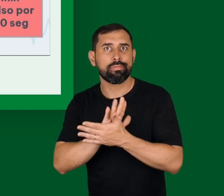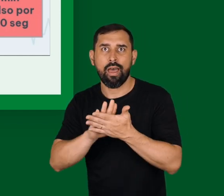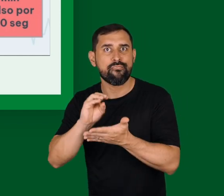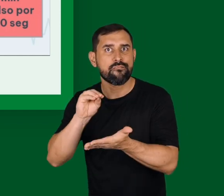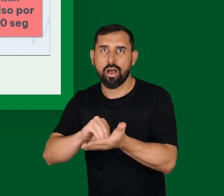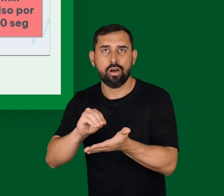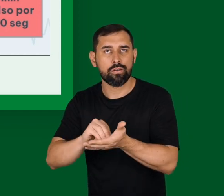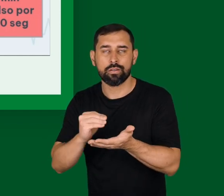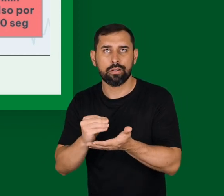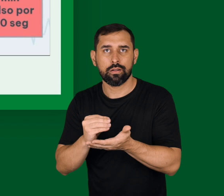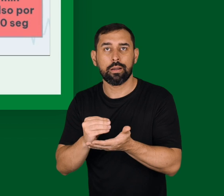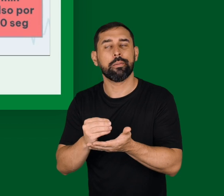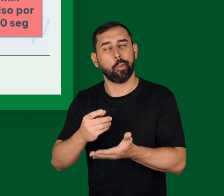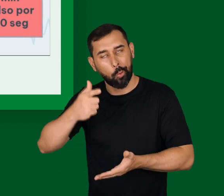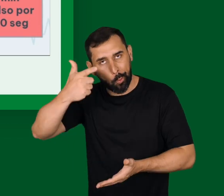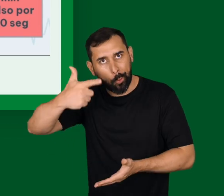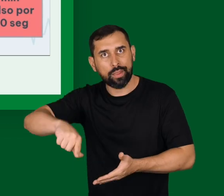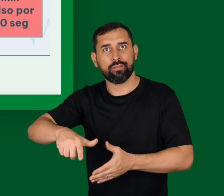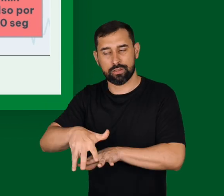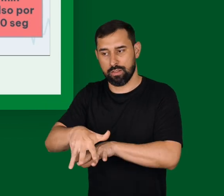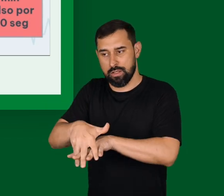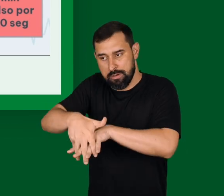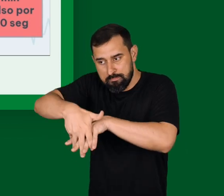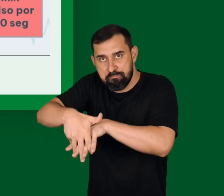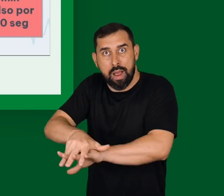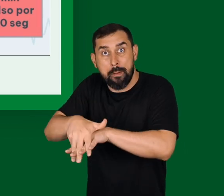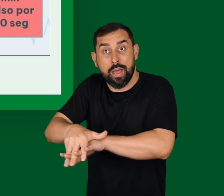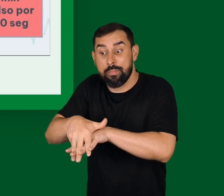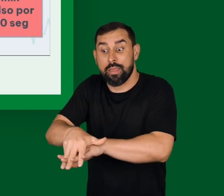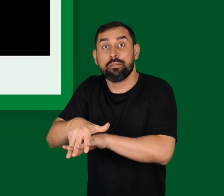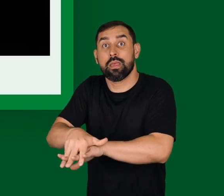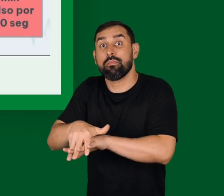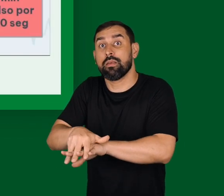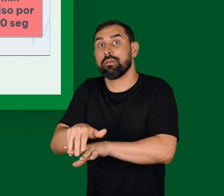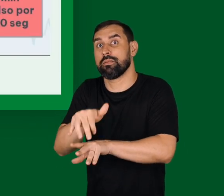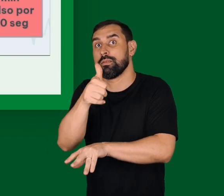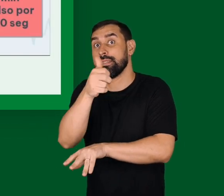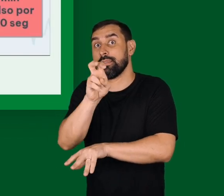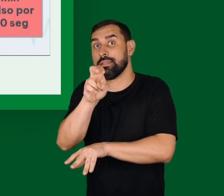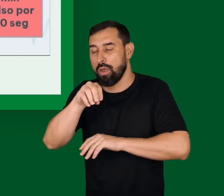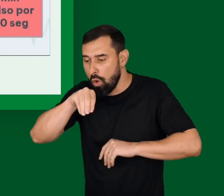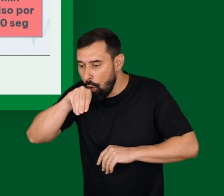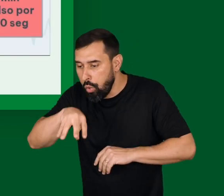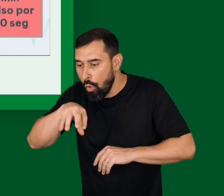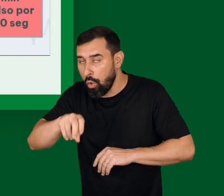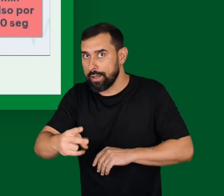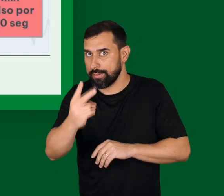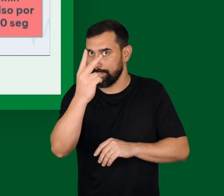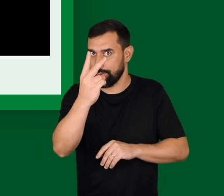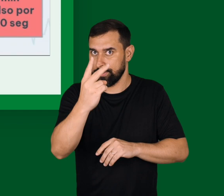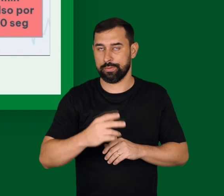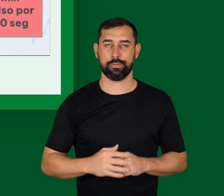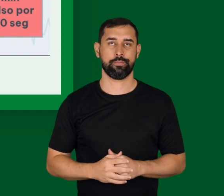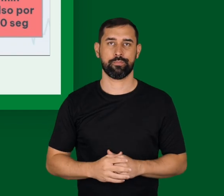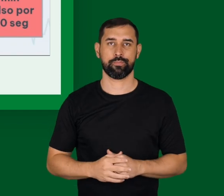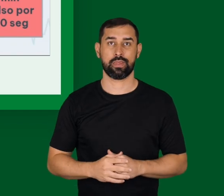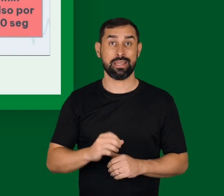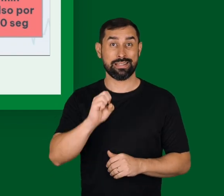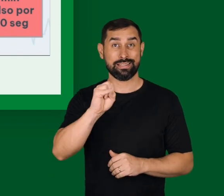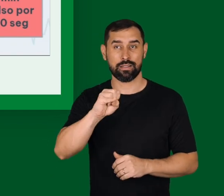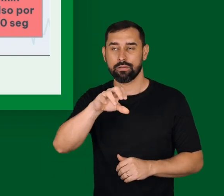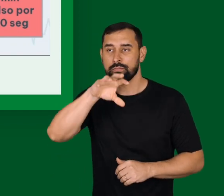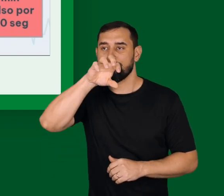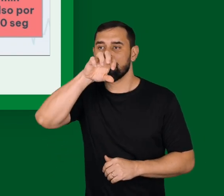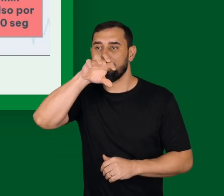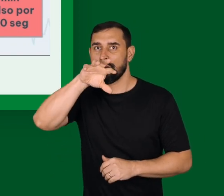dessas 30 compressões a criança não assume pulso, a gente vai reiniciar o resgate com 15 compressões e